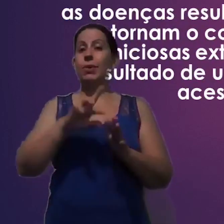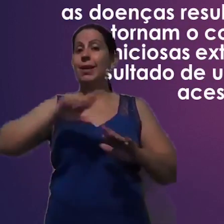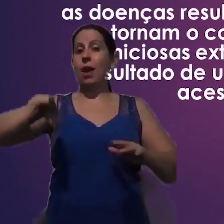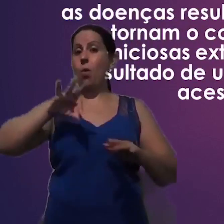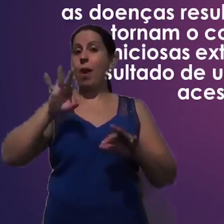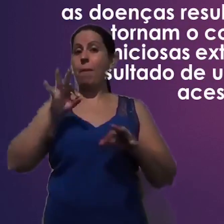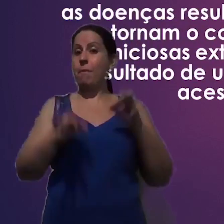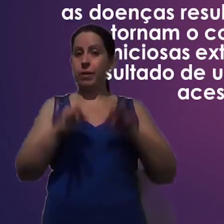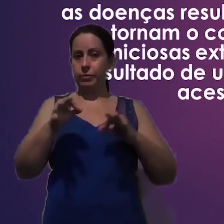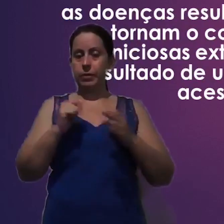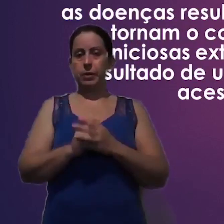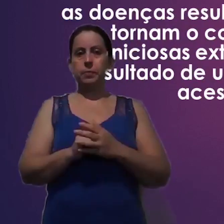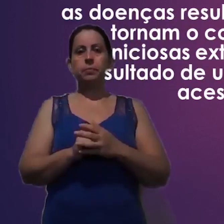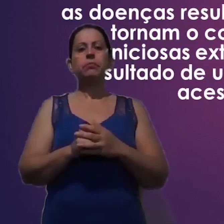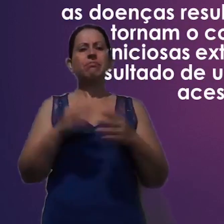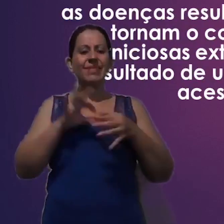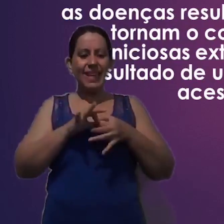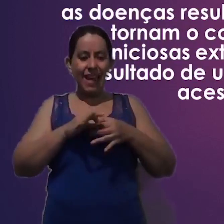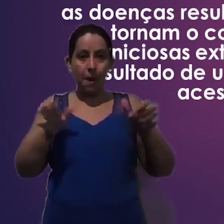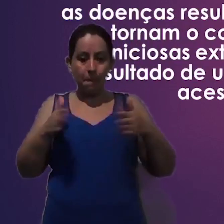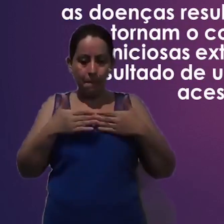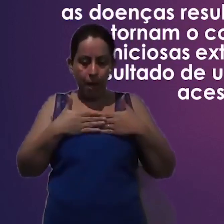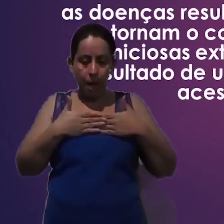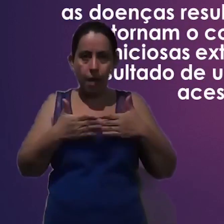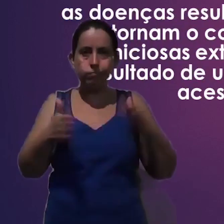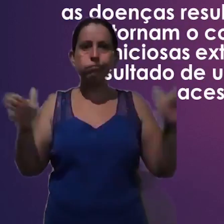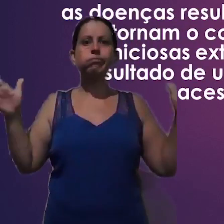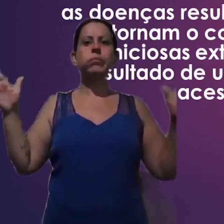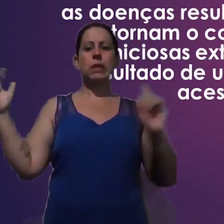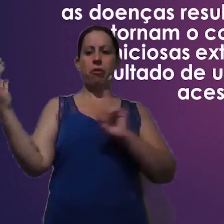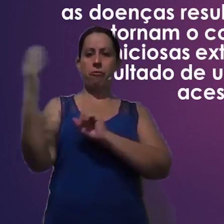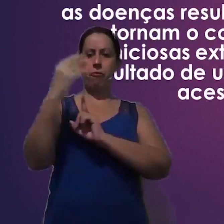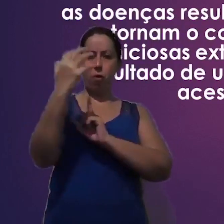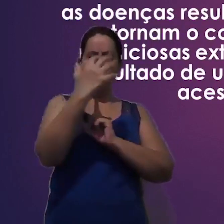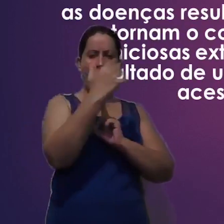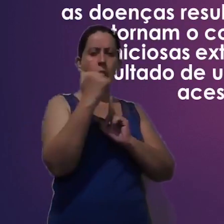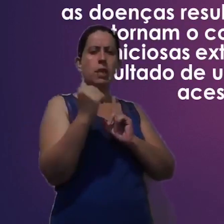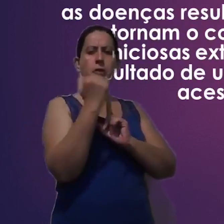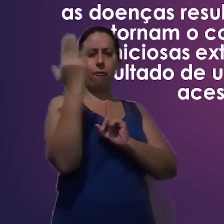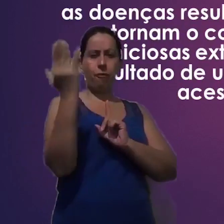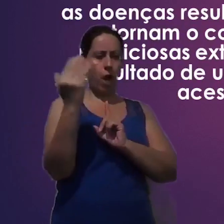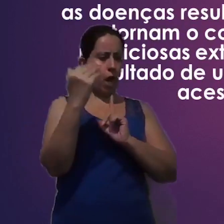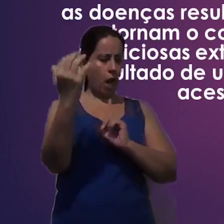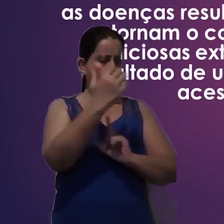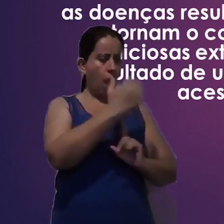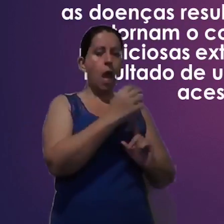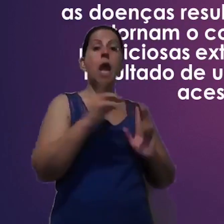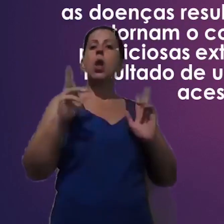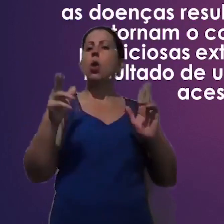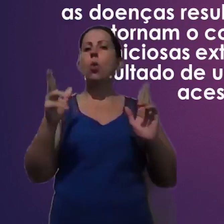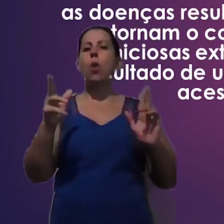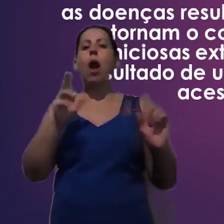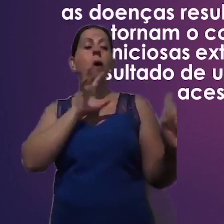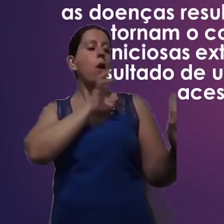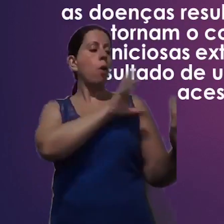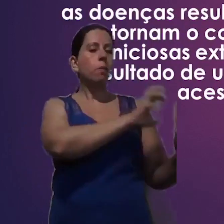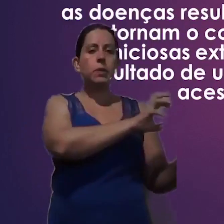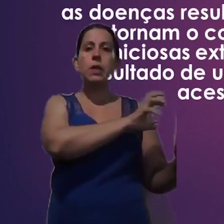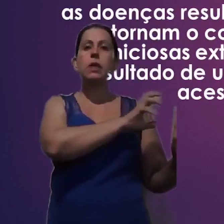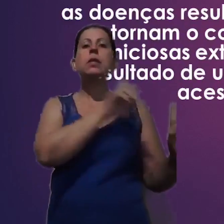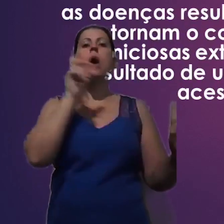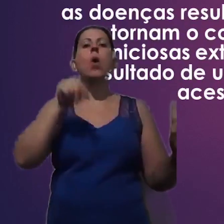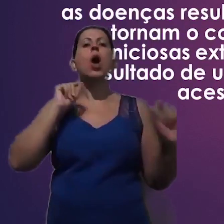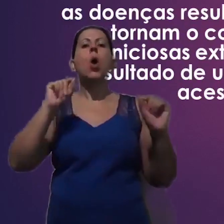acessível a influências perniciosas exteriores, a obsessão é sempre o resultado de uma